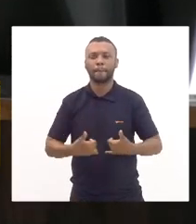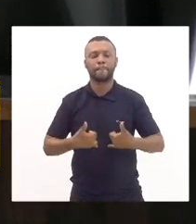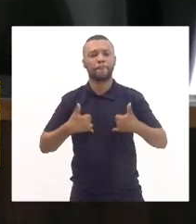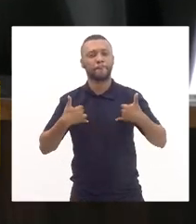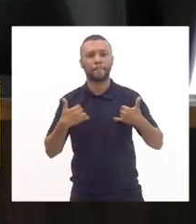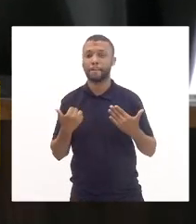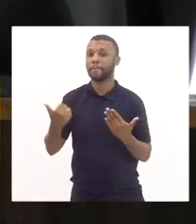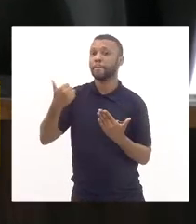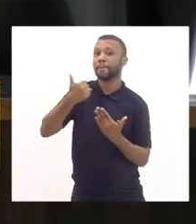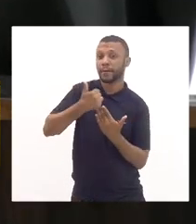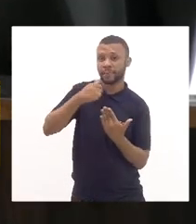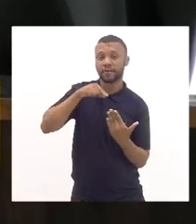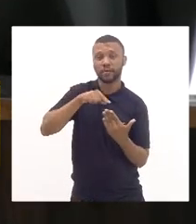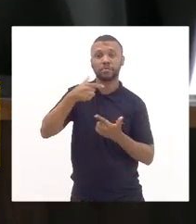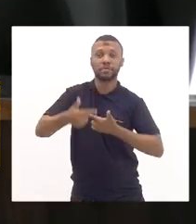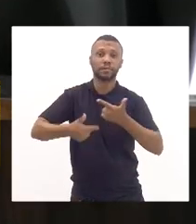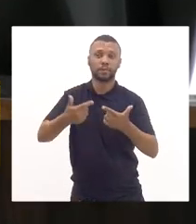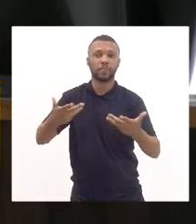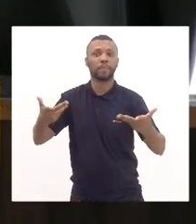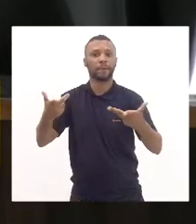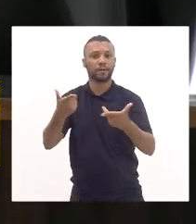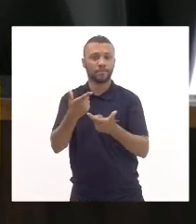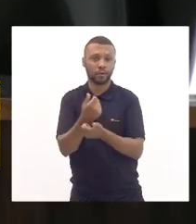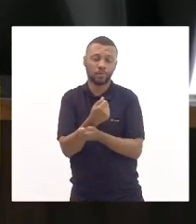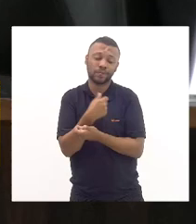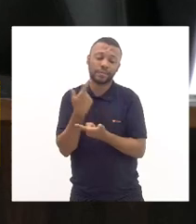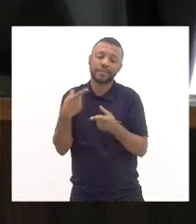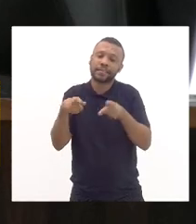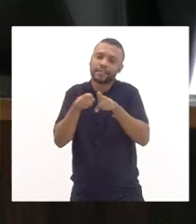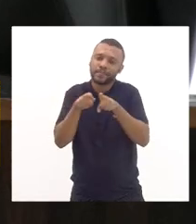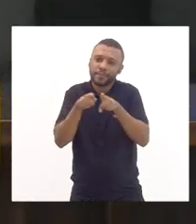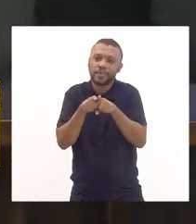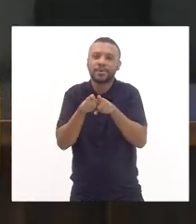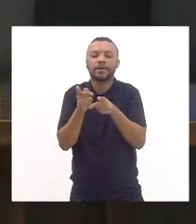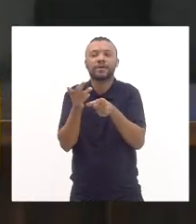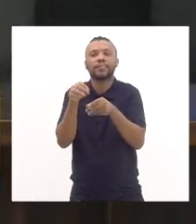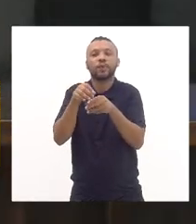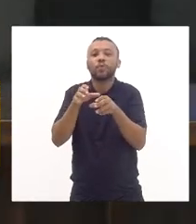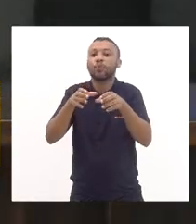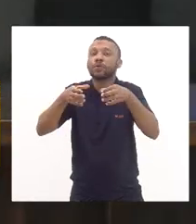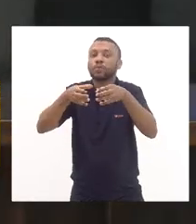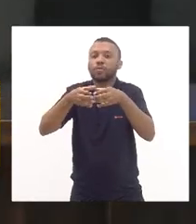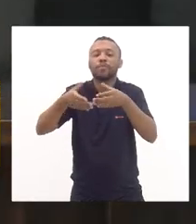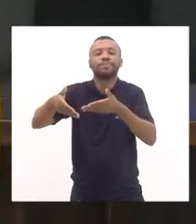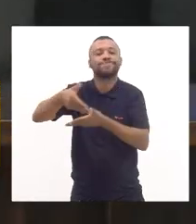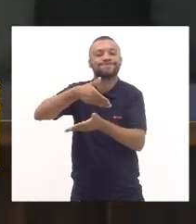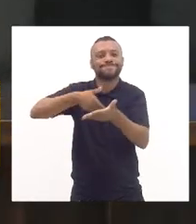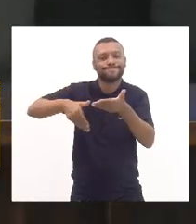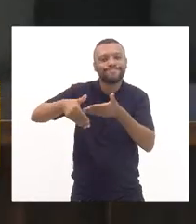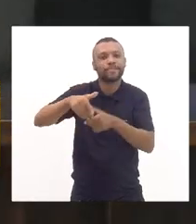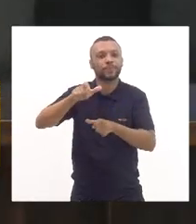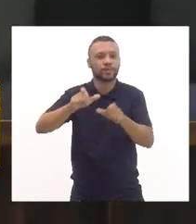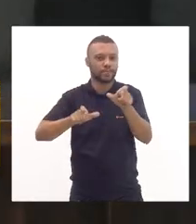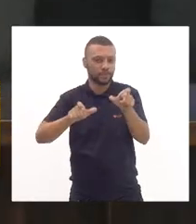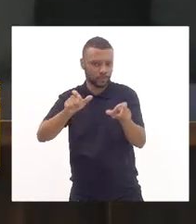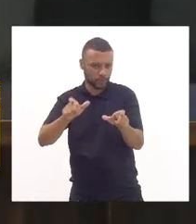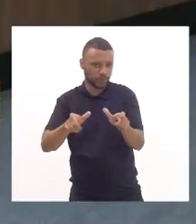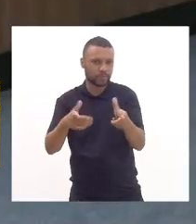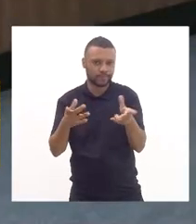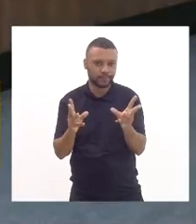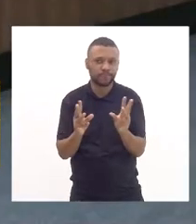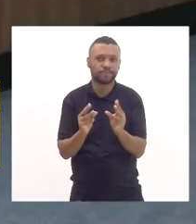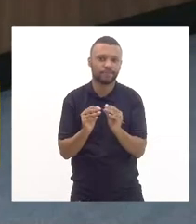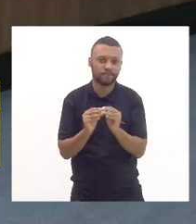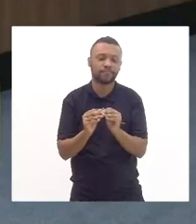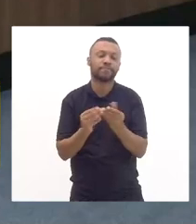vocês dois aí, nesse trabalho maravilhoso, e com esse grupo todo aí, né, com essas pessoas que estão aqui,